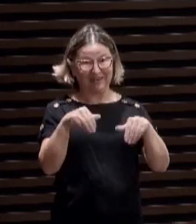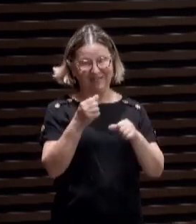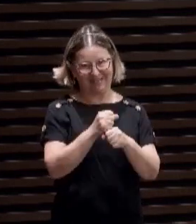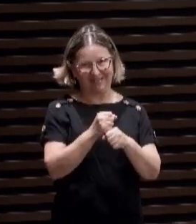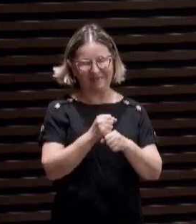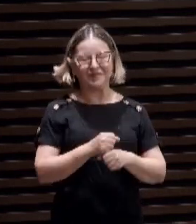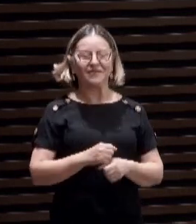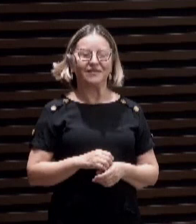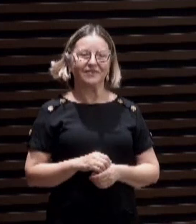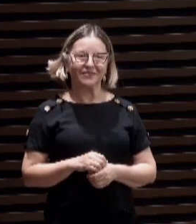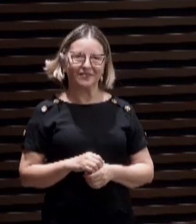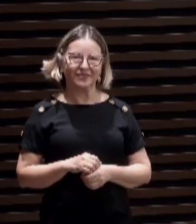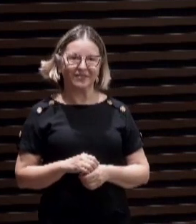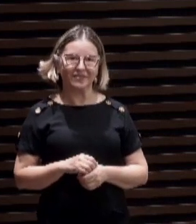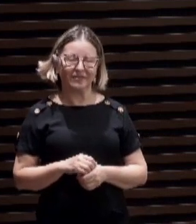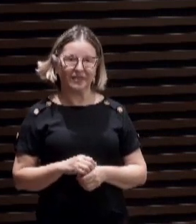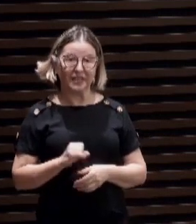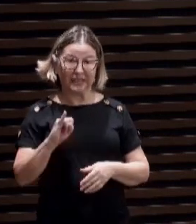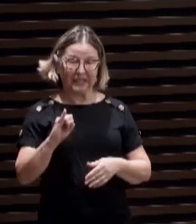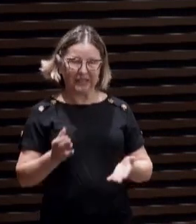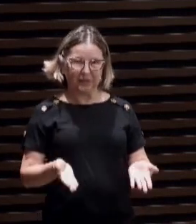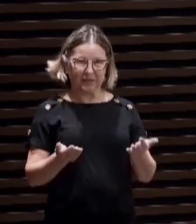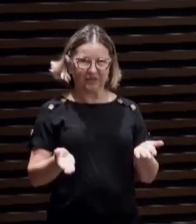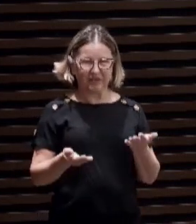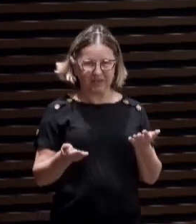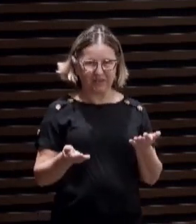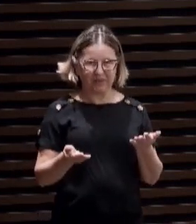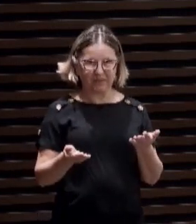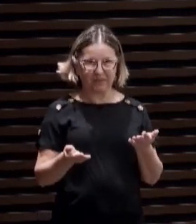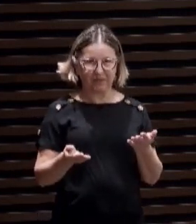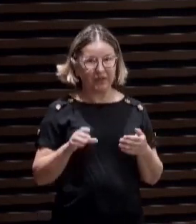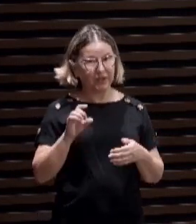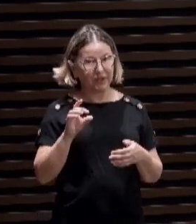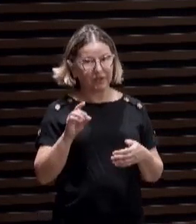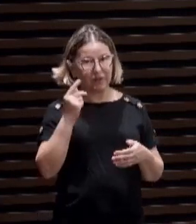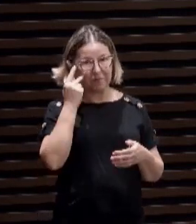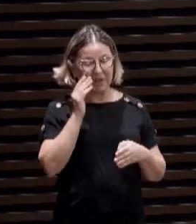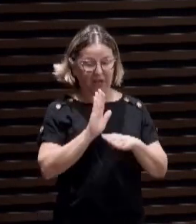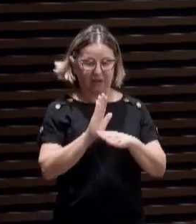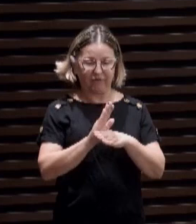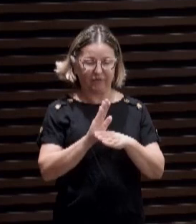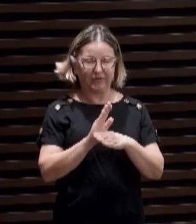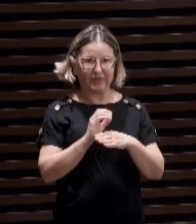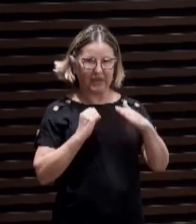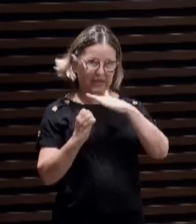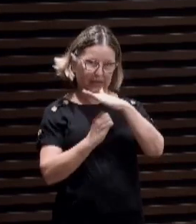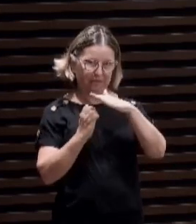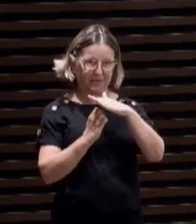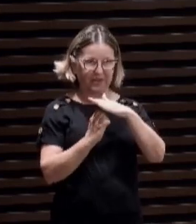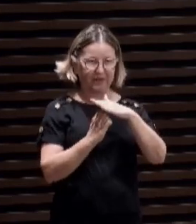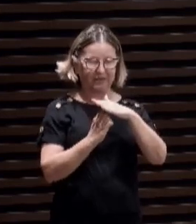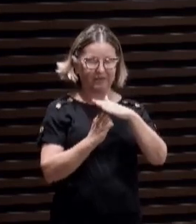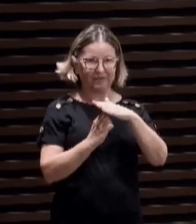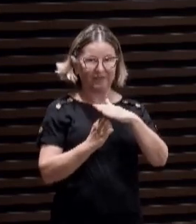Quando a motivação era simplesmente fazer com que a empresa funcionasse bem, e eles